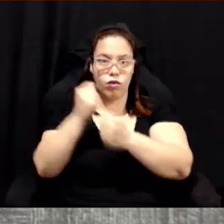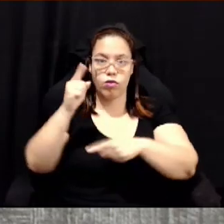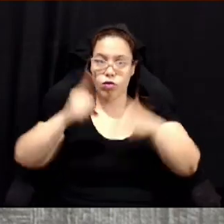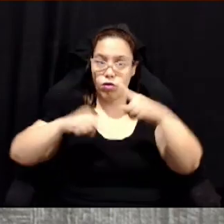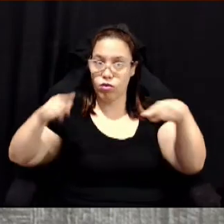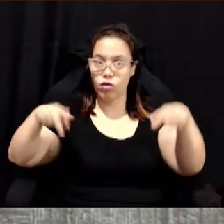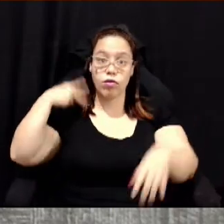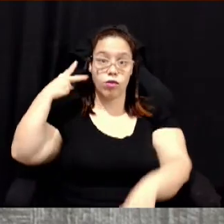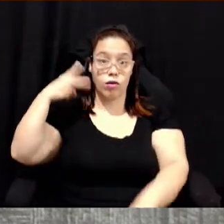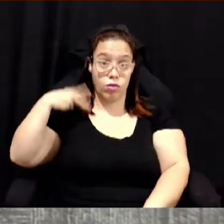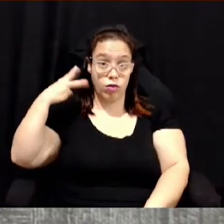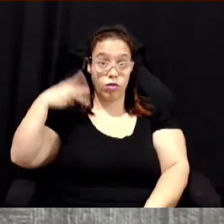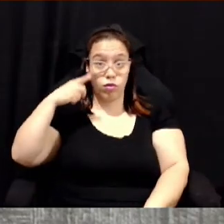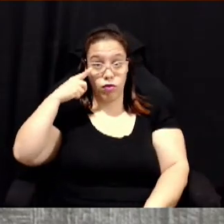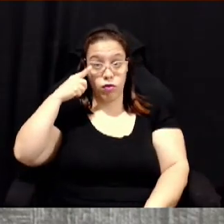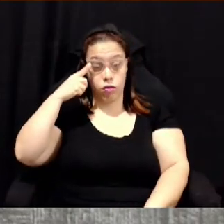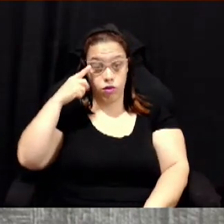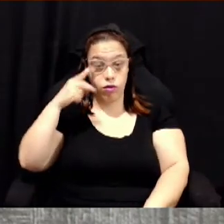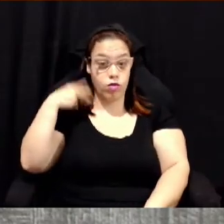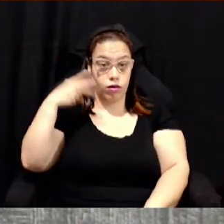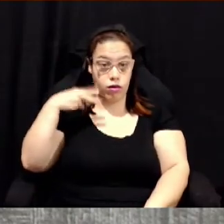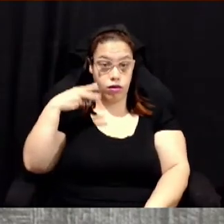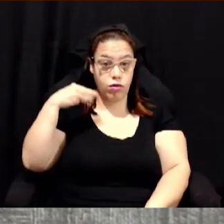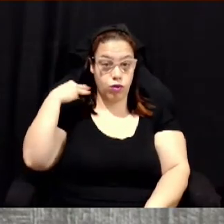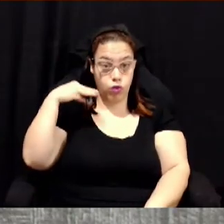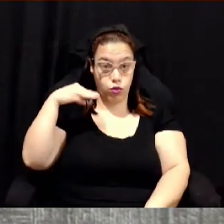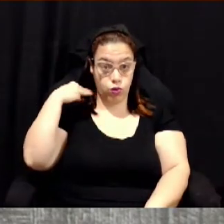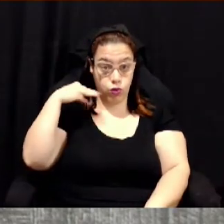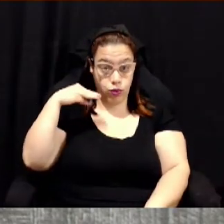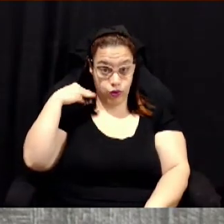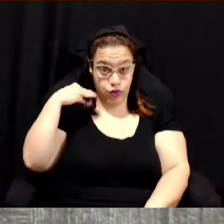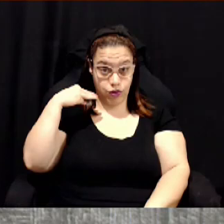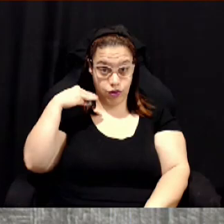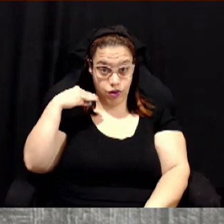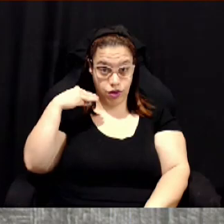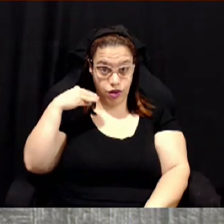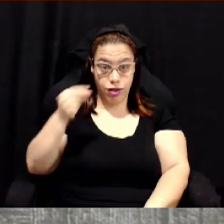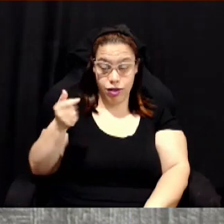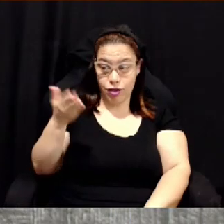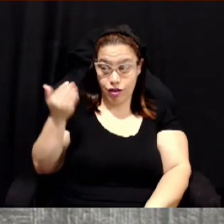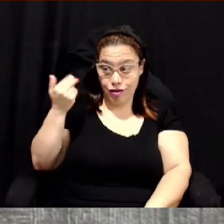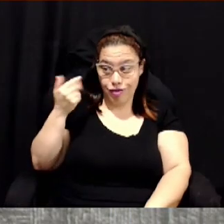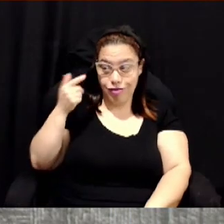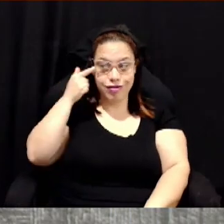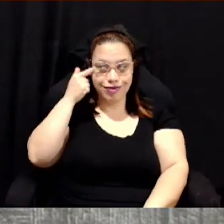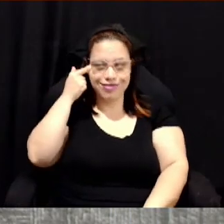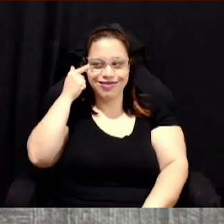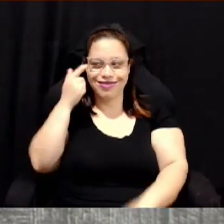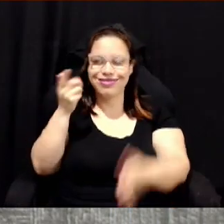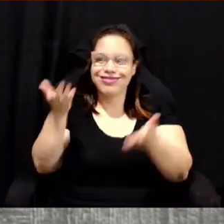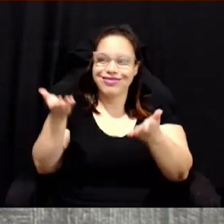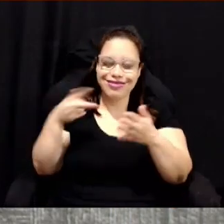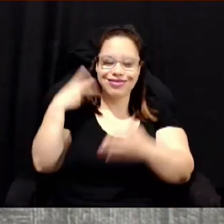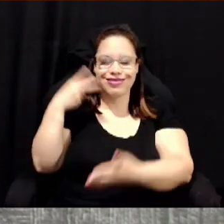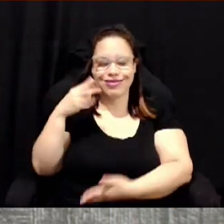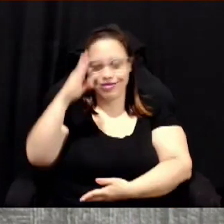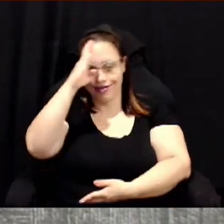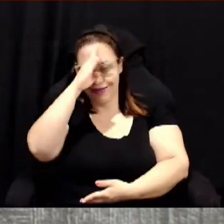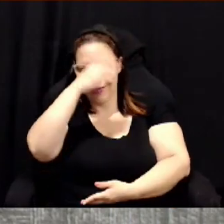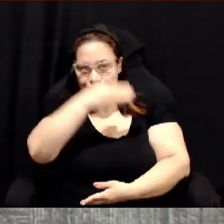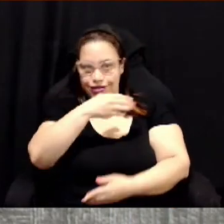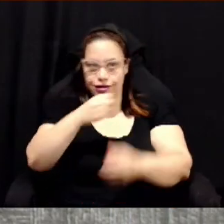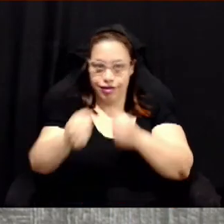parlamentares, inclusive da vereadora Mariana Conte, que é descendente de japoneses. O vereador Iabico defendeu